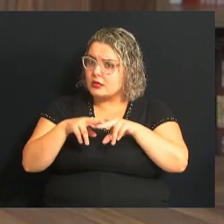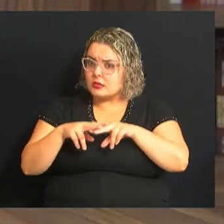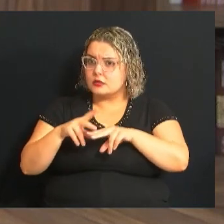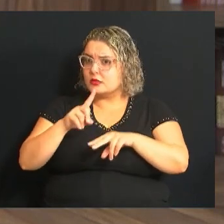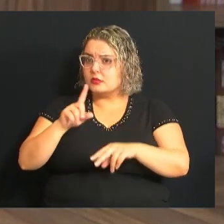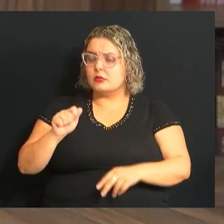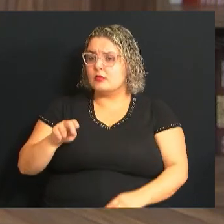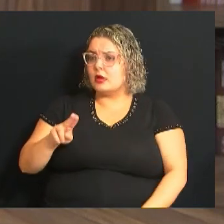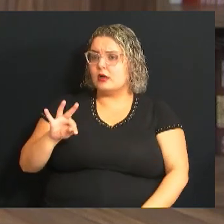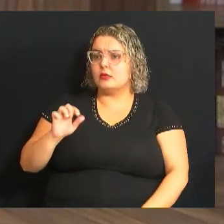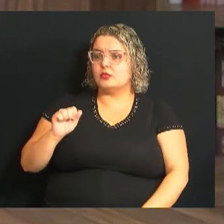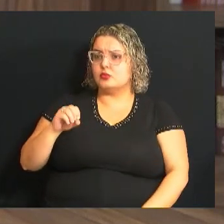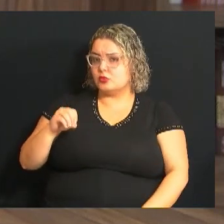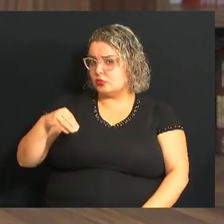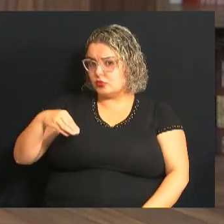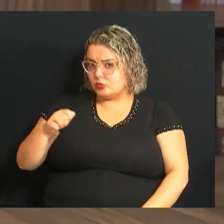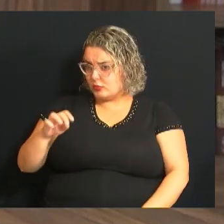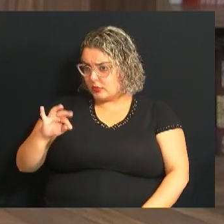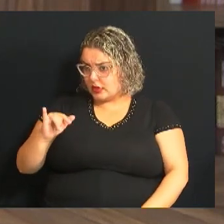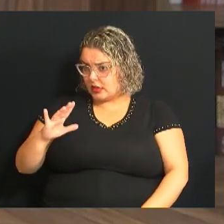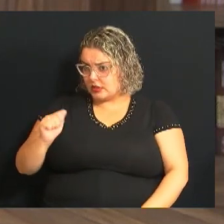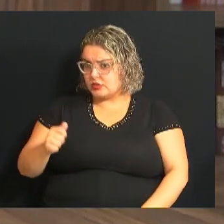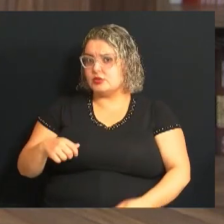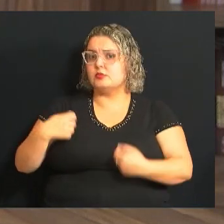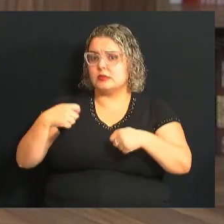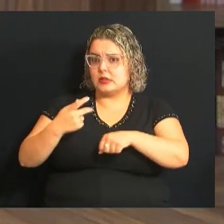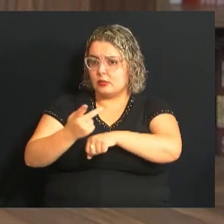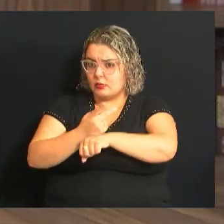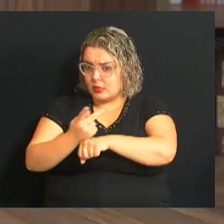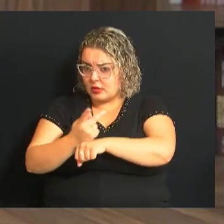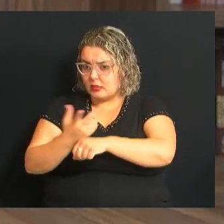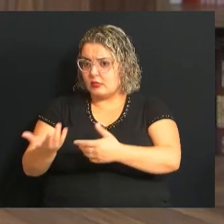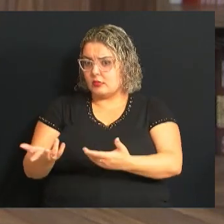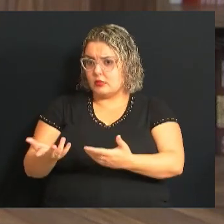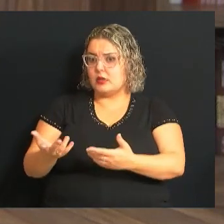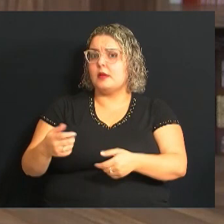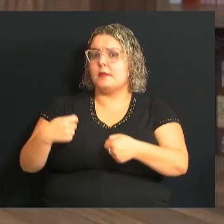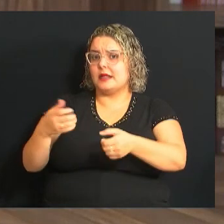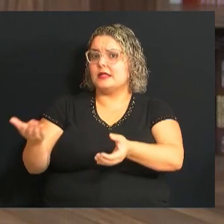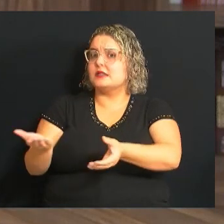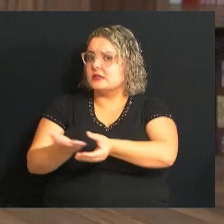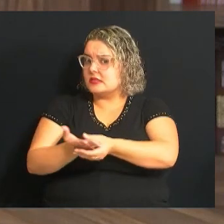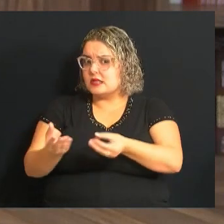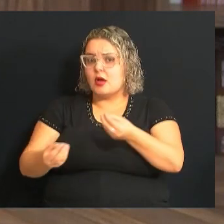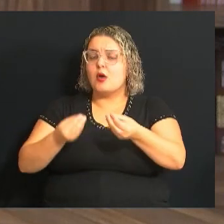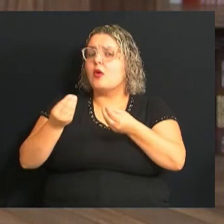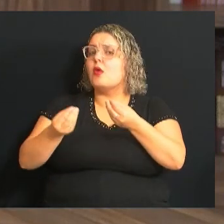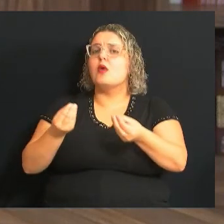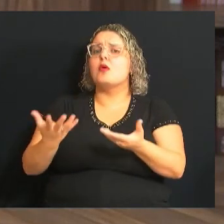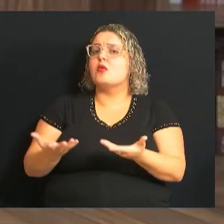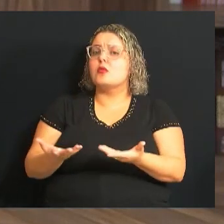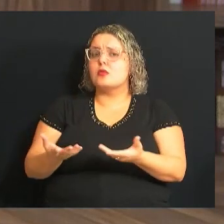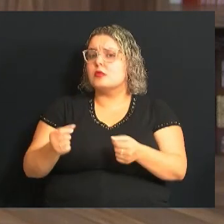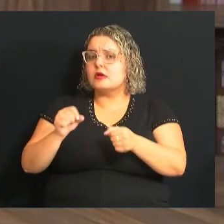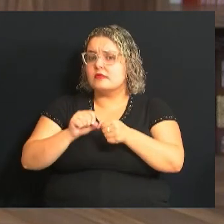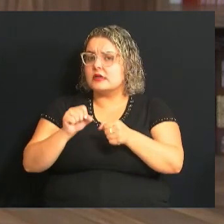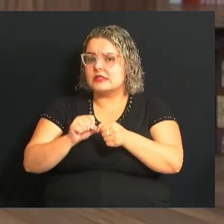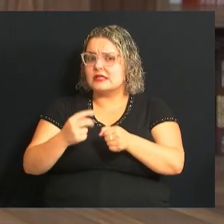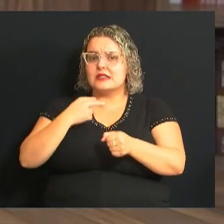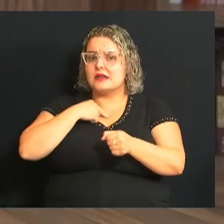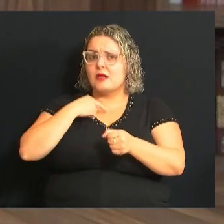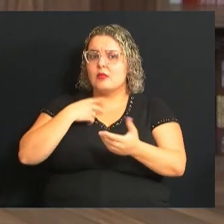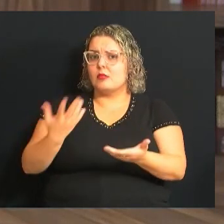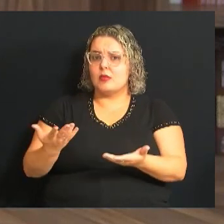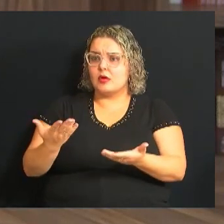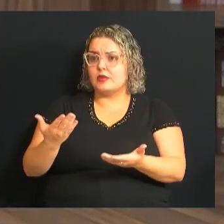automática, né? Não tem que ir atrás, não pode, tem que entrar na justiça, não pode esperar cair do